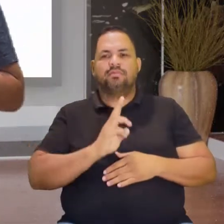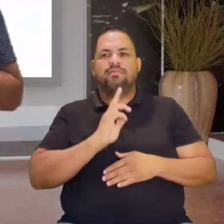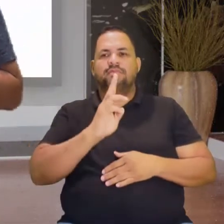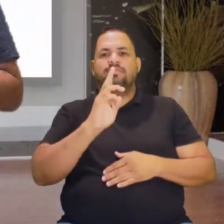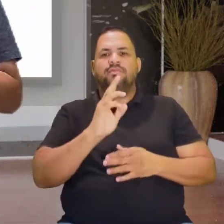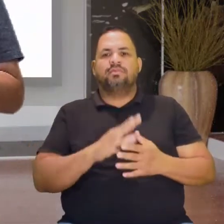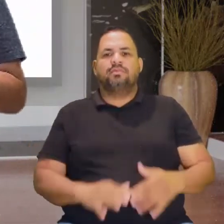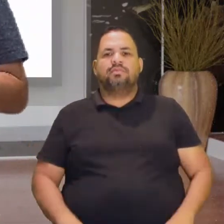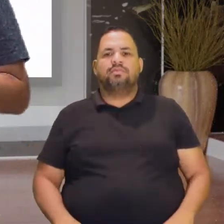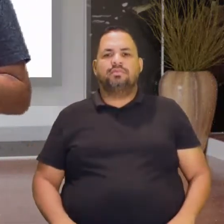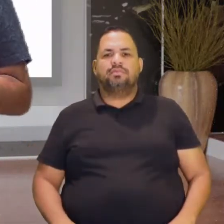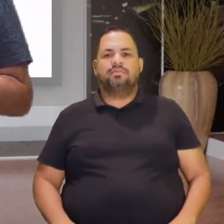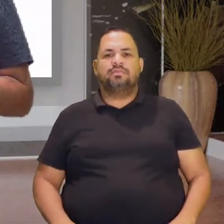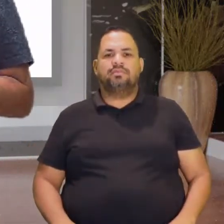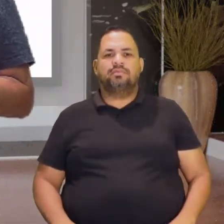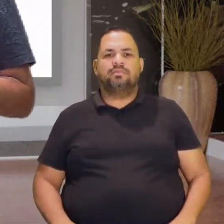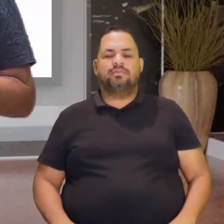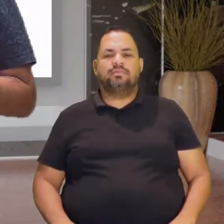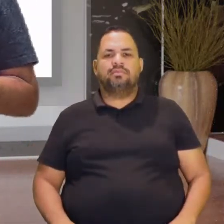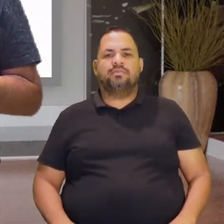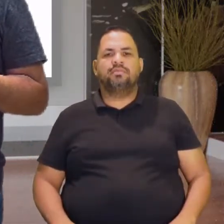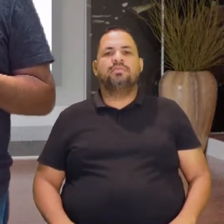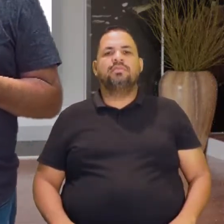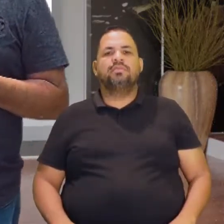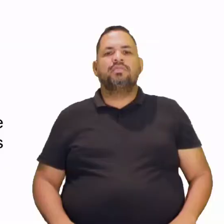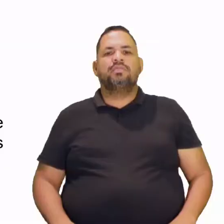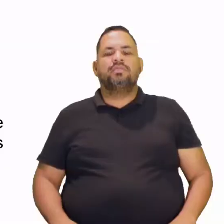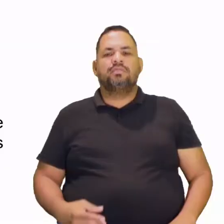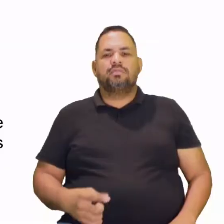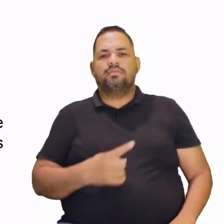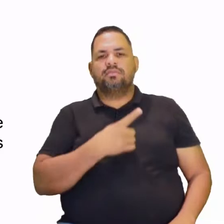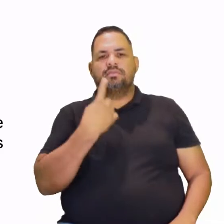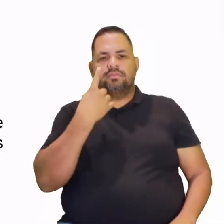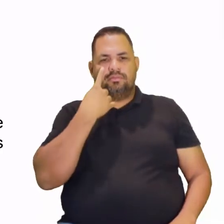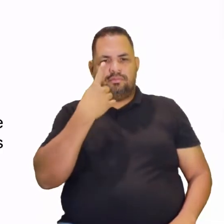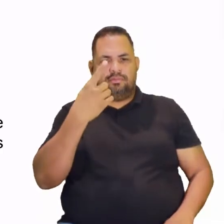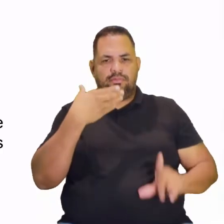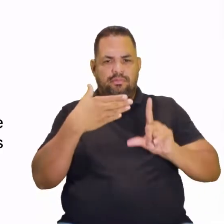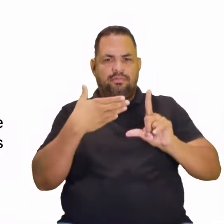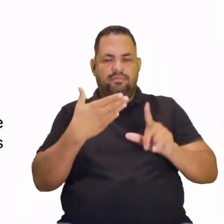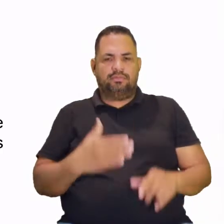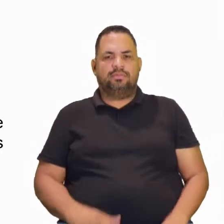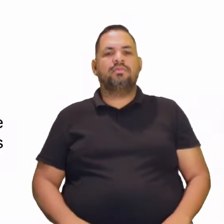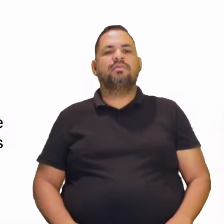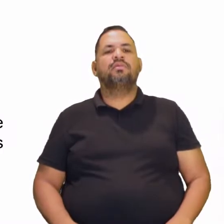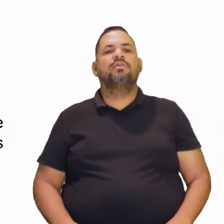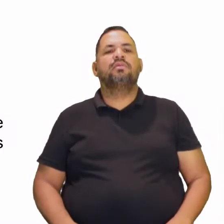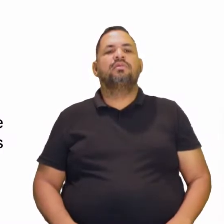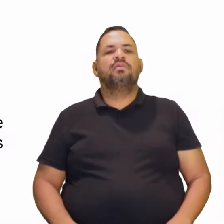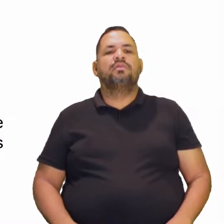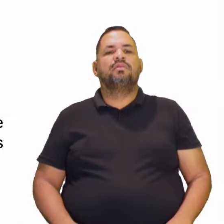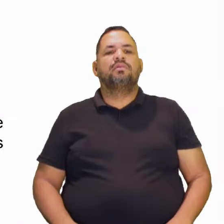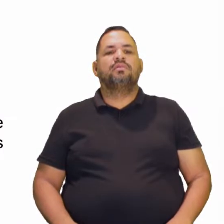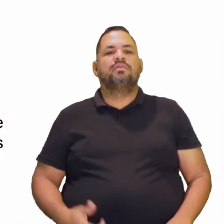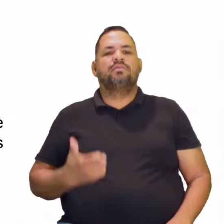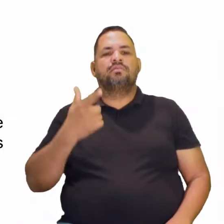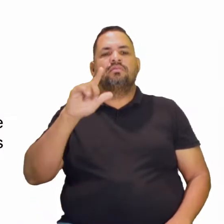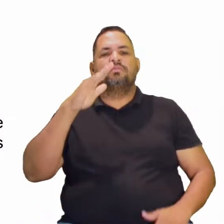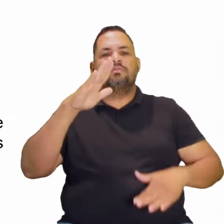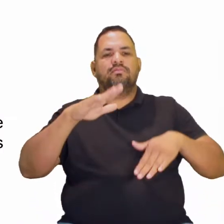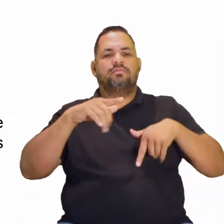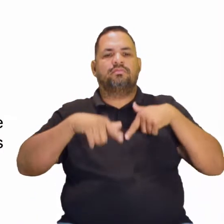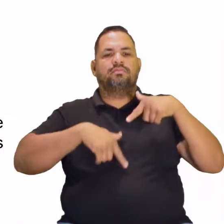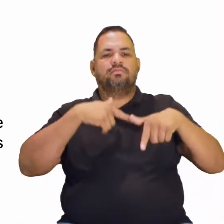porque nós vamos, assim, ver de certo modo, né? Vamos para a tela aqui ver um outro trabalho aí